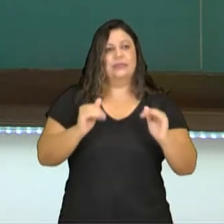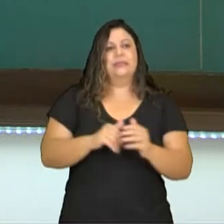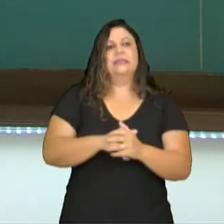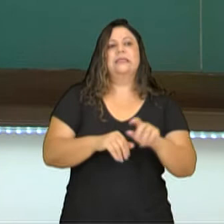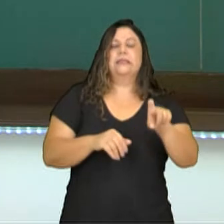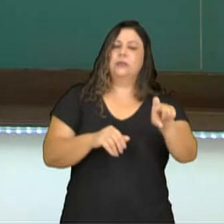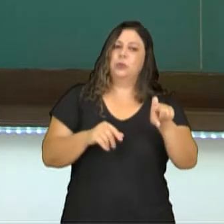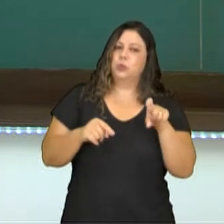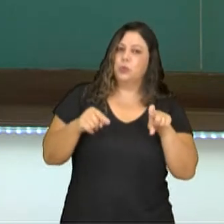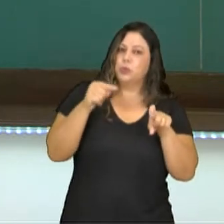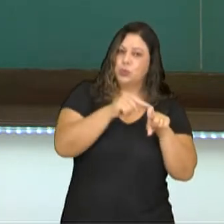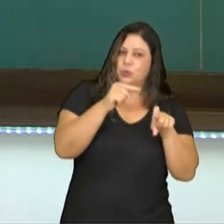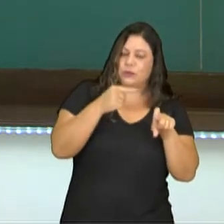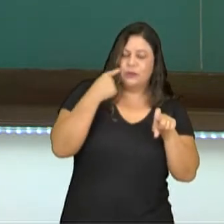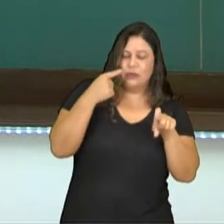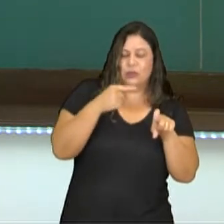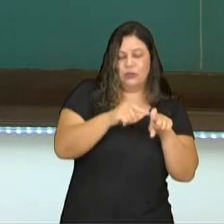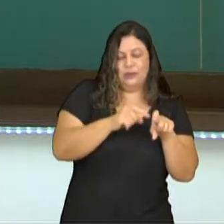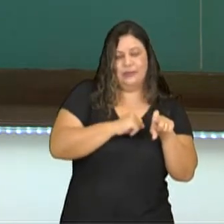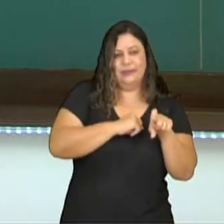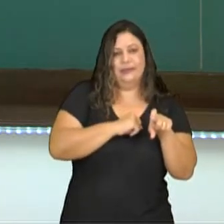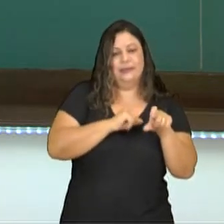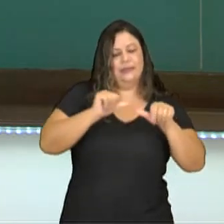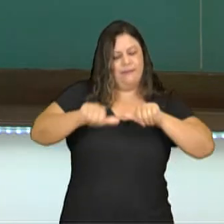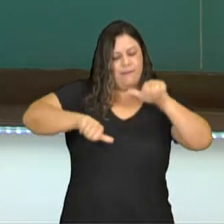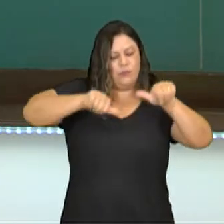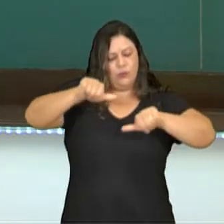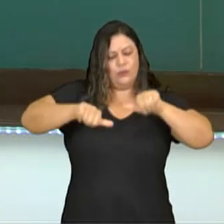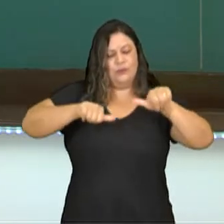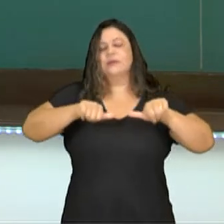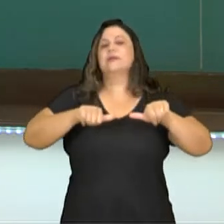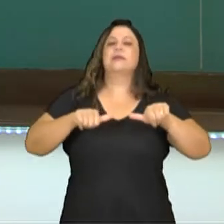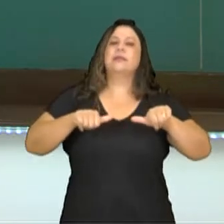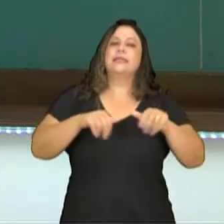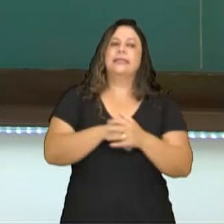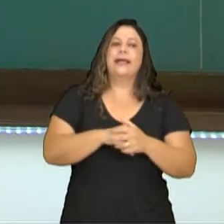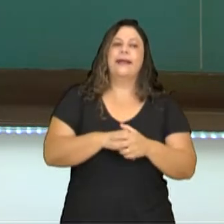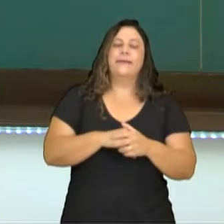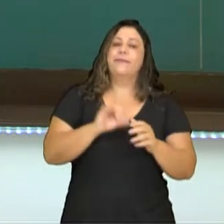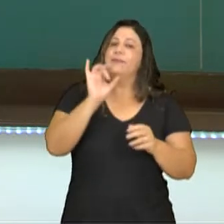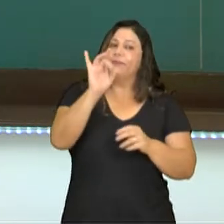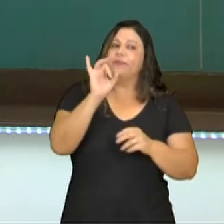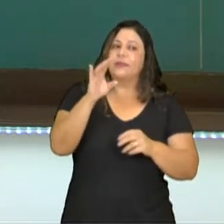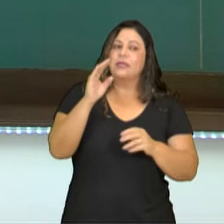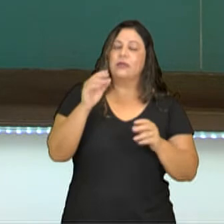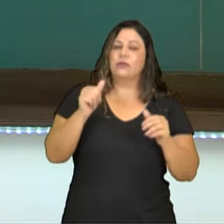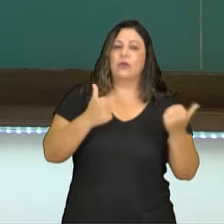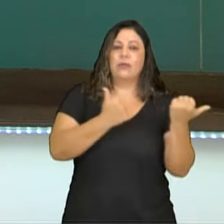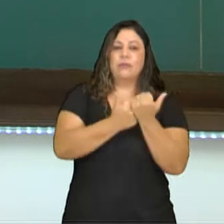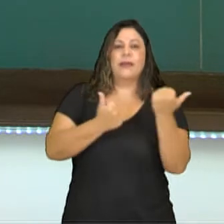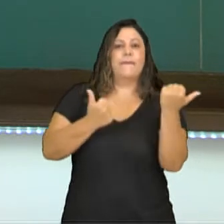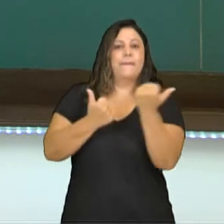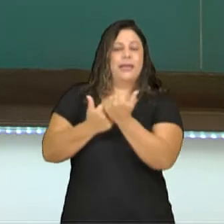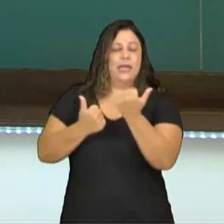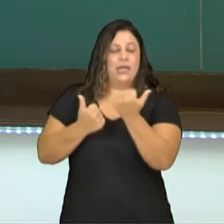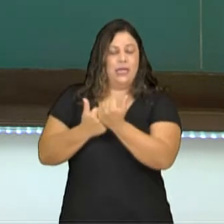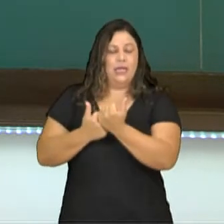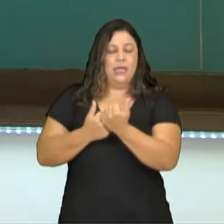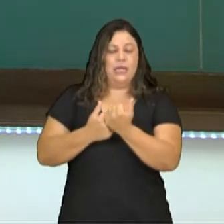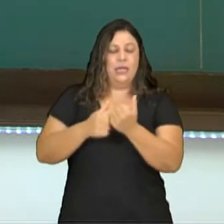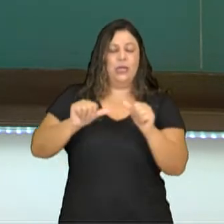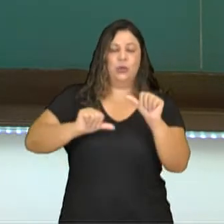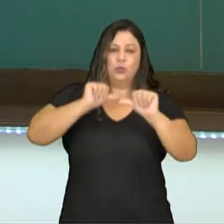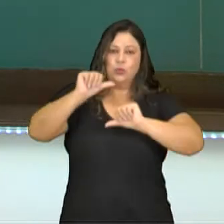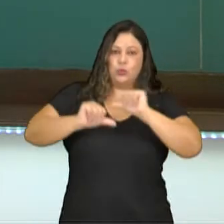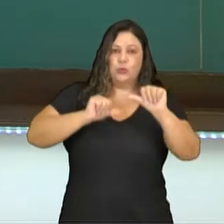que queremos calcular. Se eu quiser transformar de radiano para graus, eu vou somente substituir o π por 180.